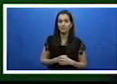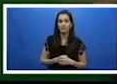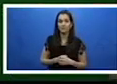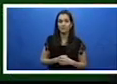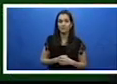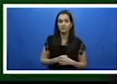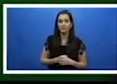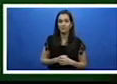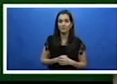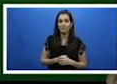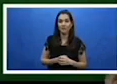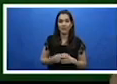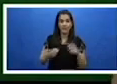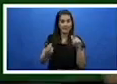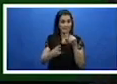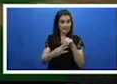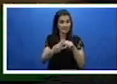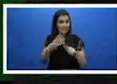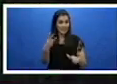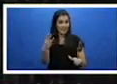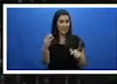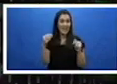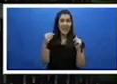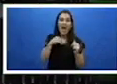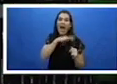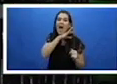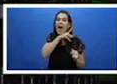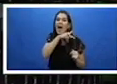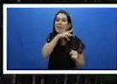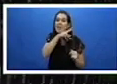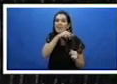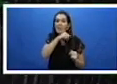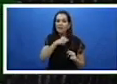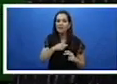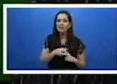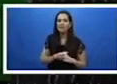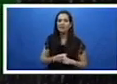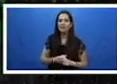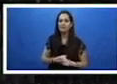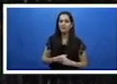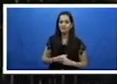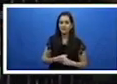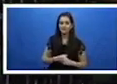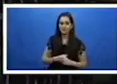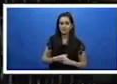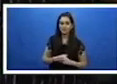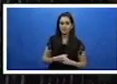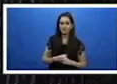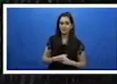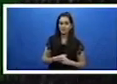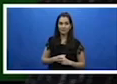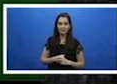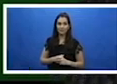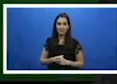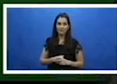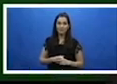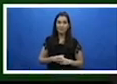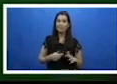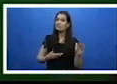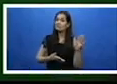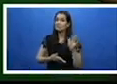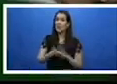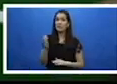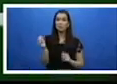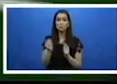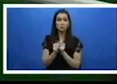Então, 3 animais. Substituímos aqui o começo por 3 animais. Saíram juntos